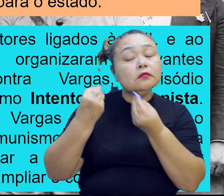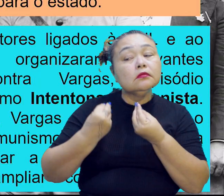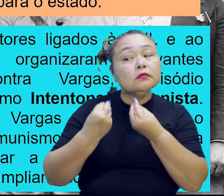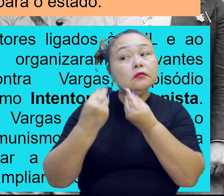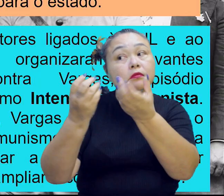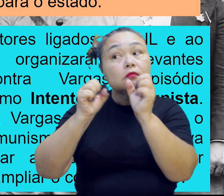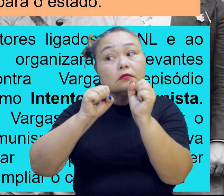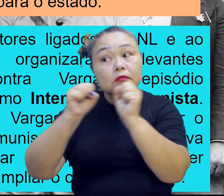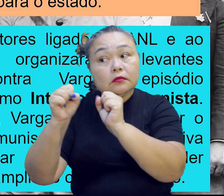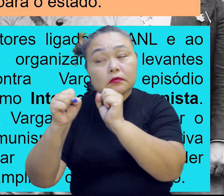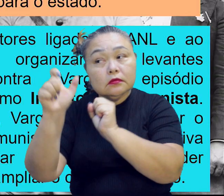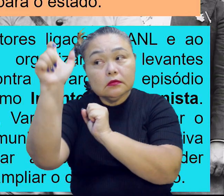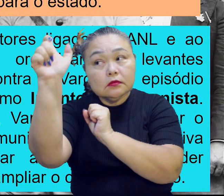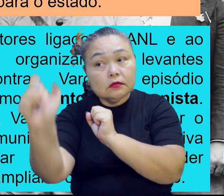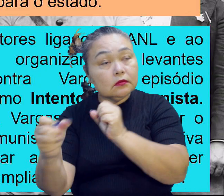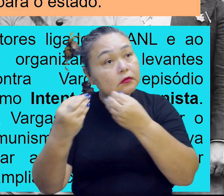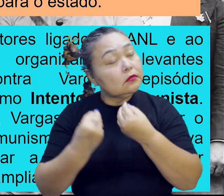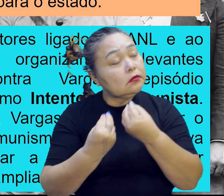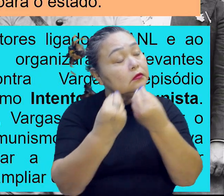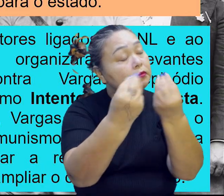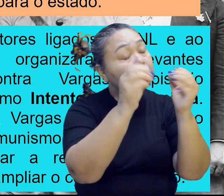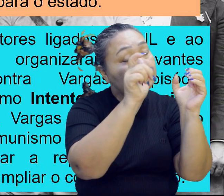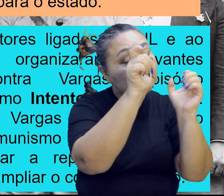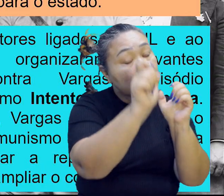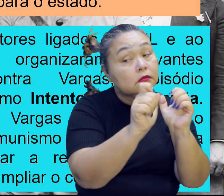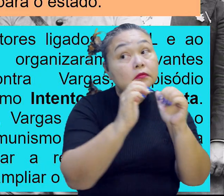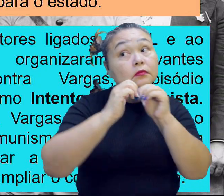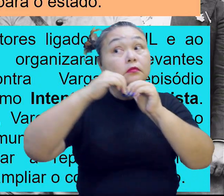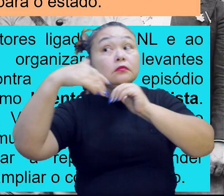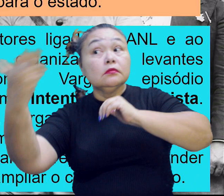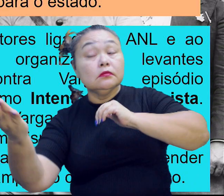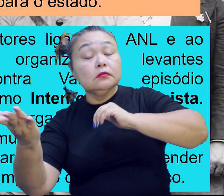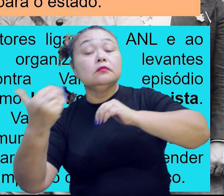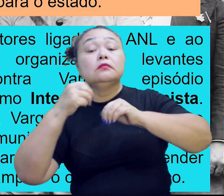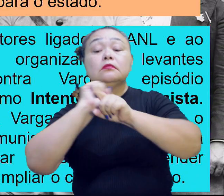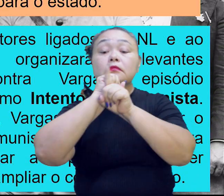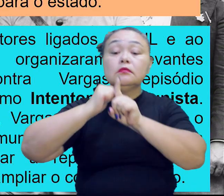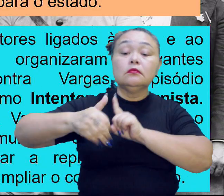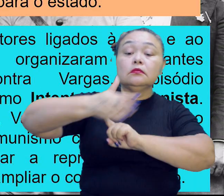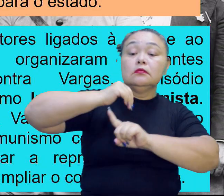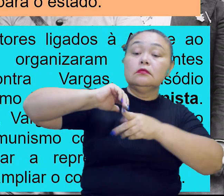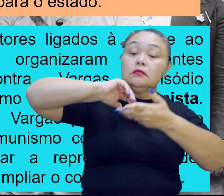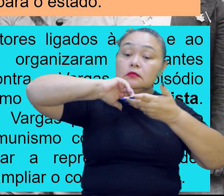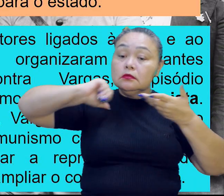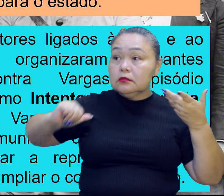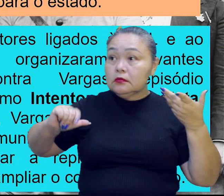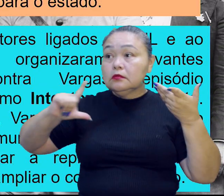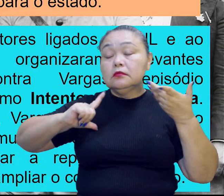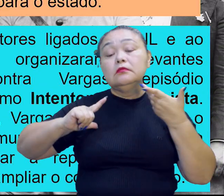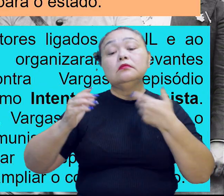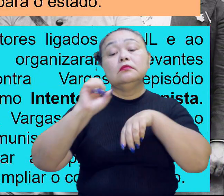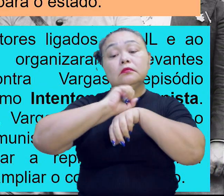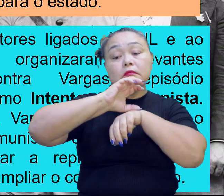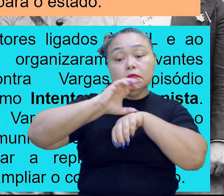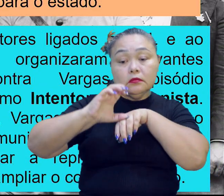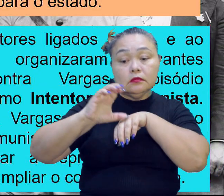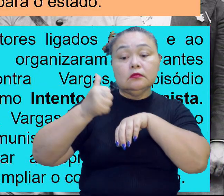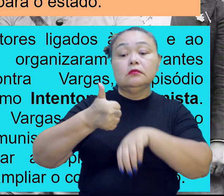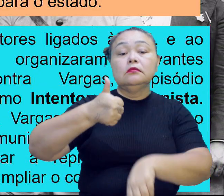poder para aquelas pessoas que estavam à margem da sociedade, que foram excluídas pela Constituição